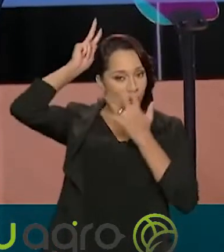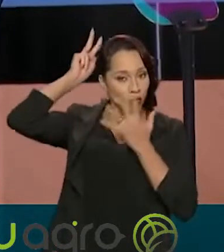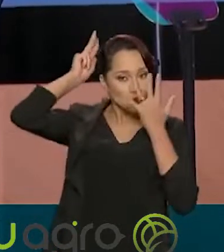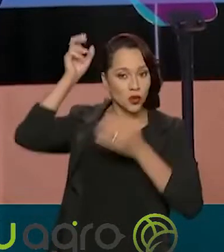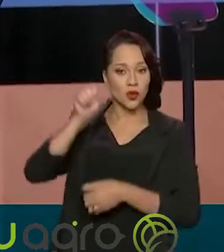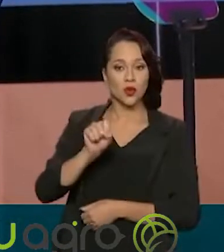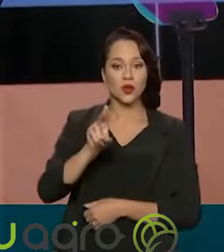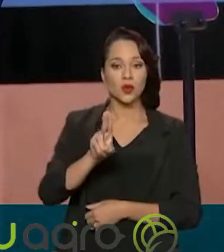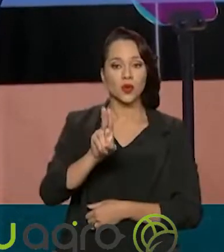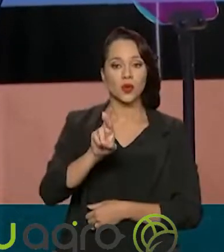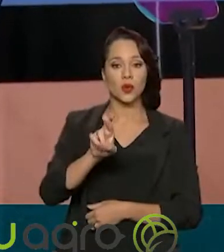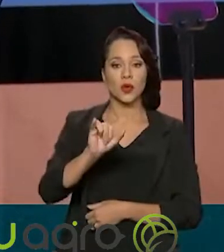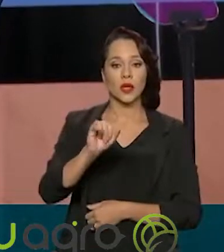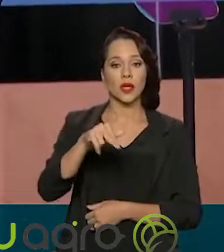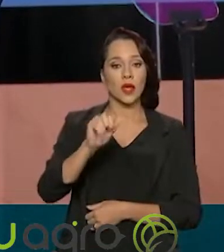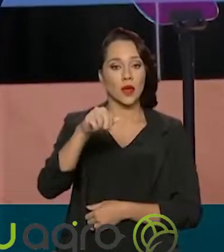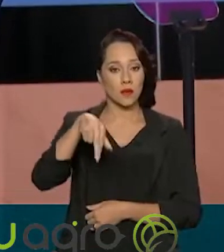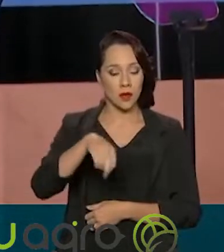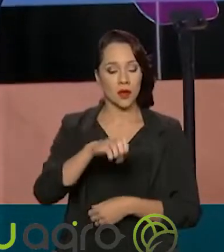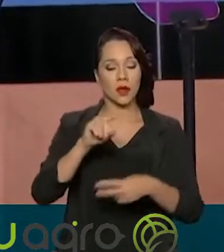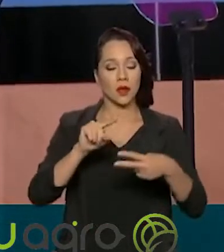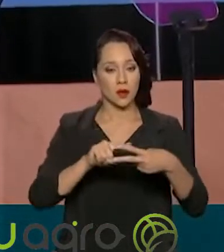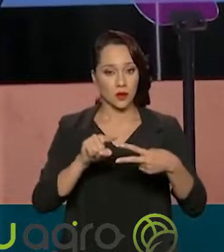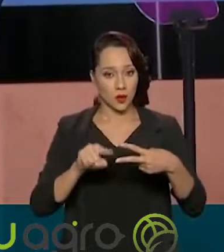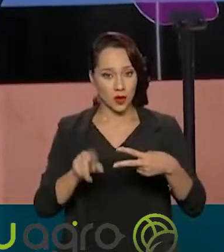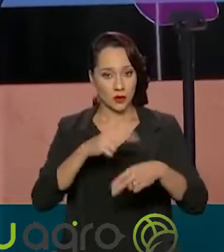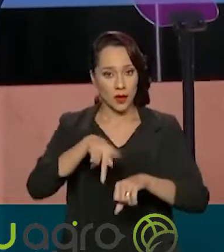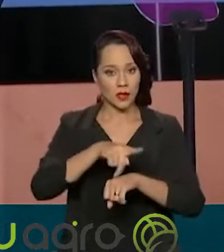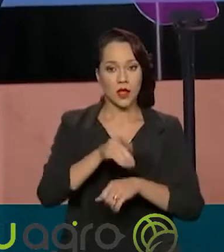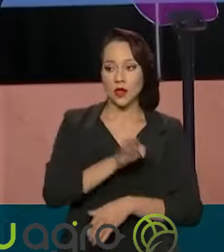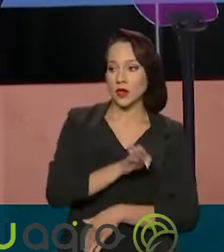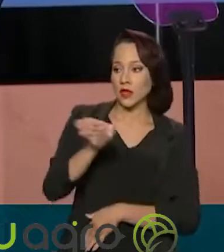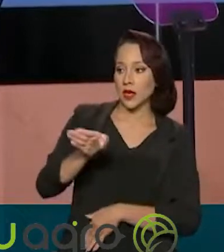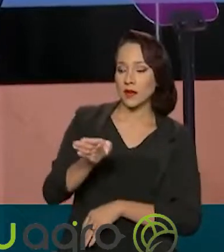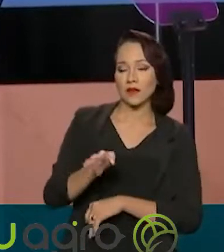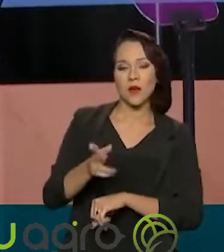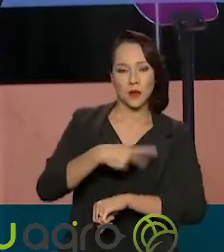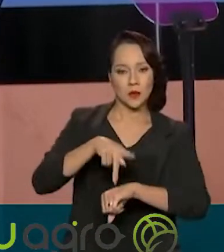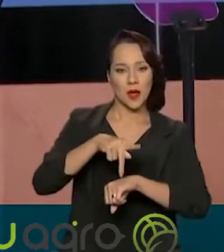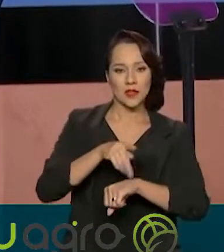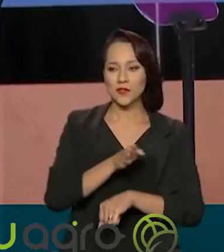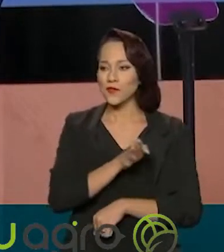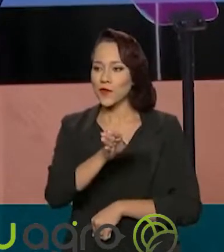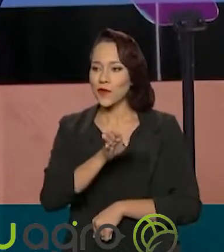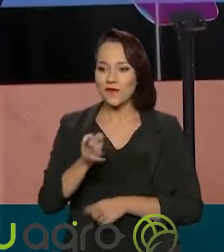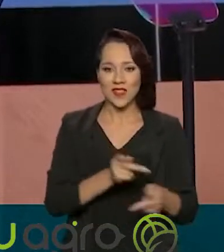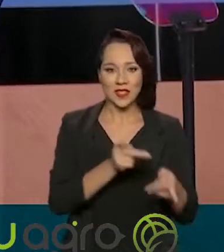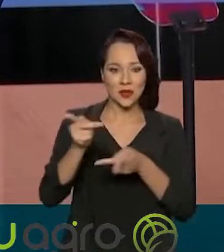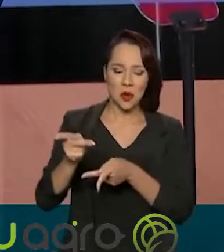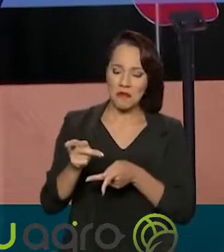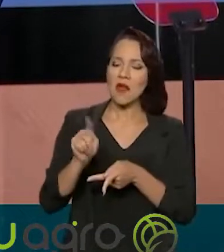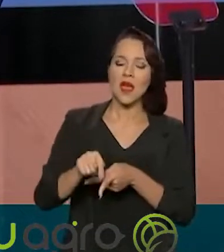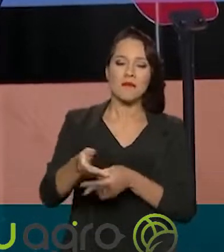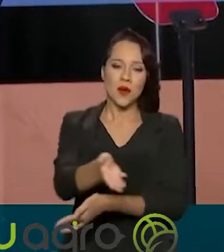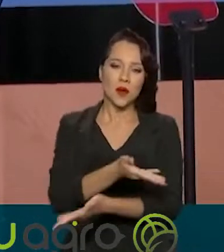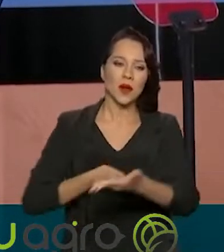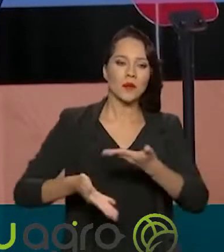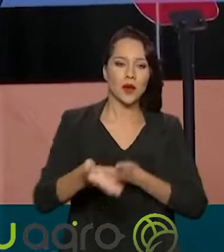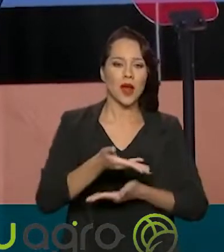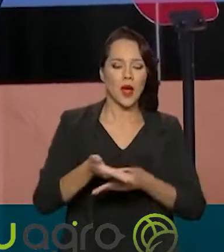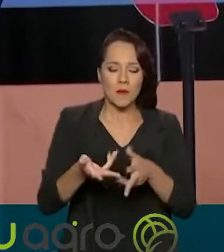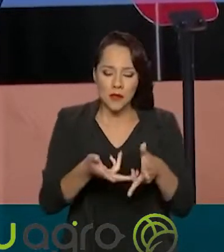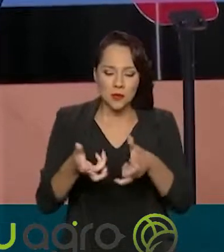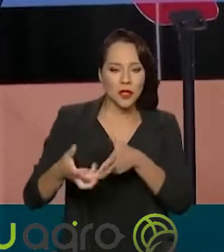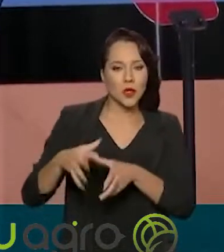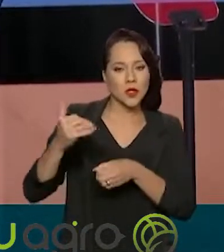Santoki, que a nossa ida recentemente aos seus países visa colaborar na exploração de